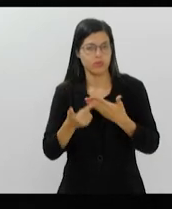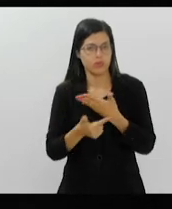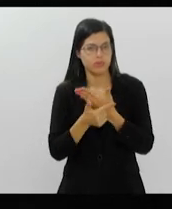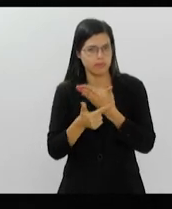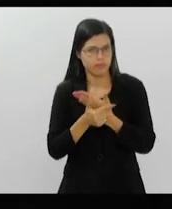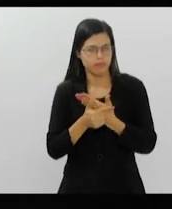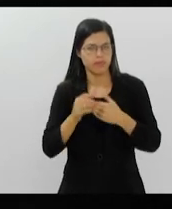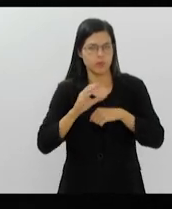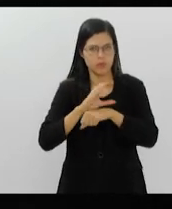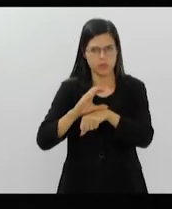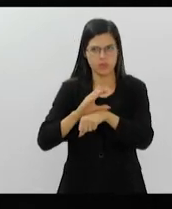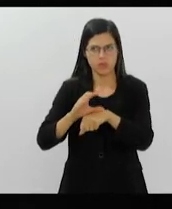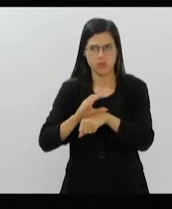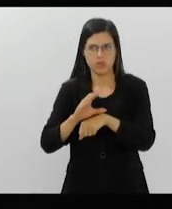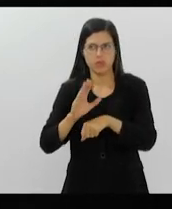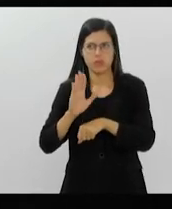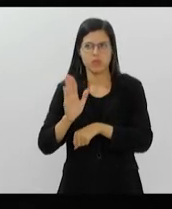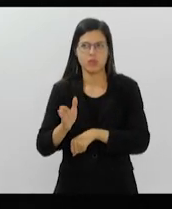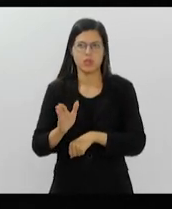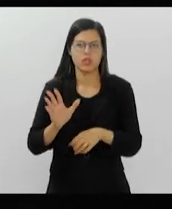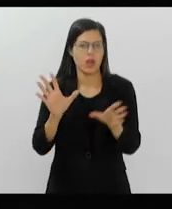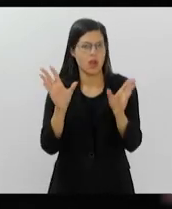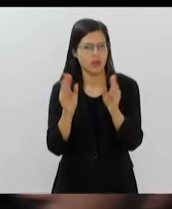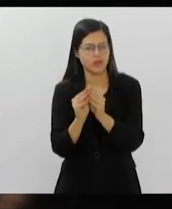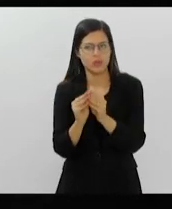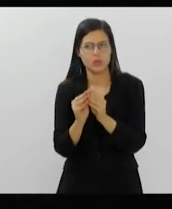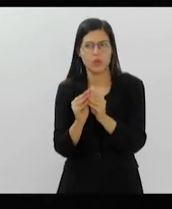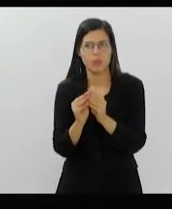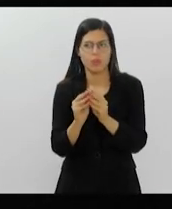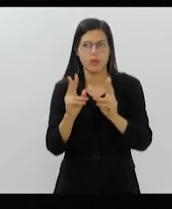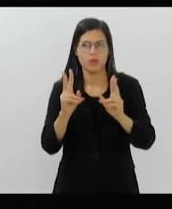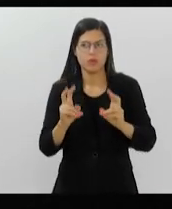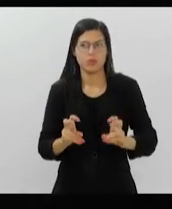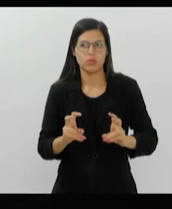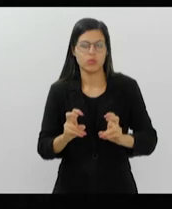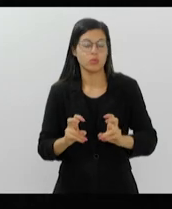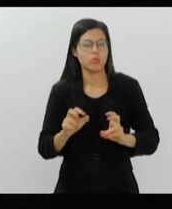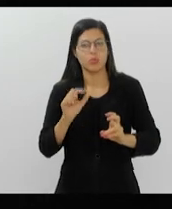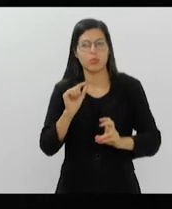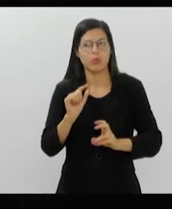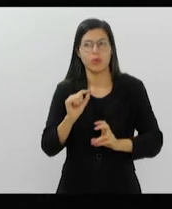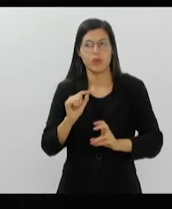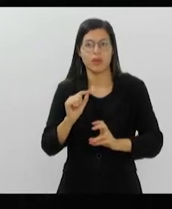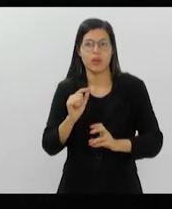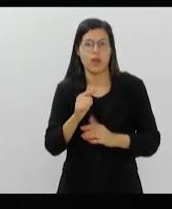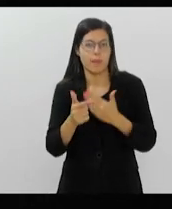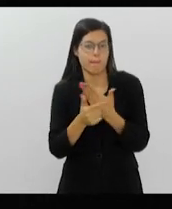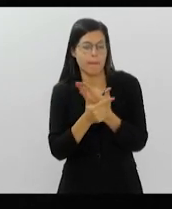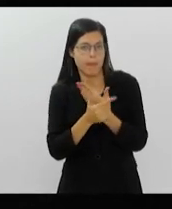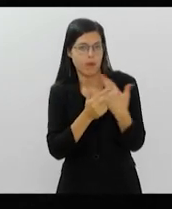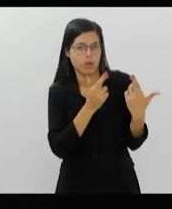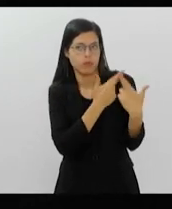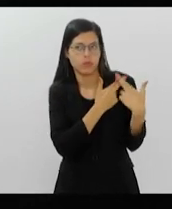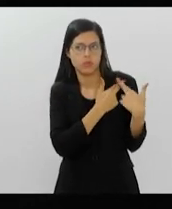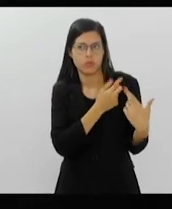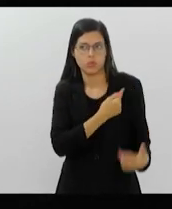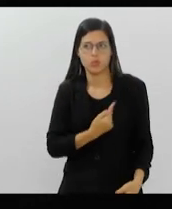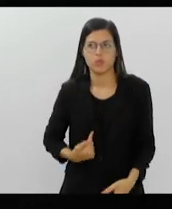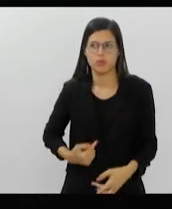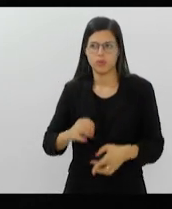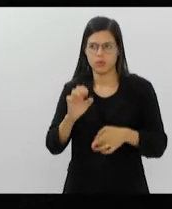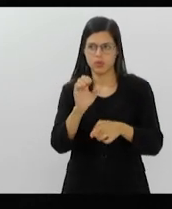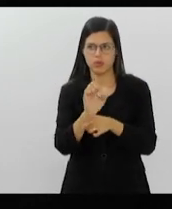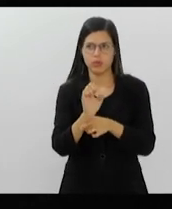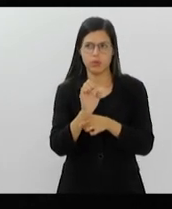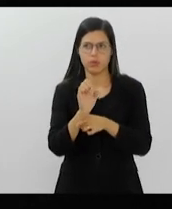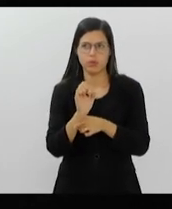já nos deixou tão reduzido naquilo que diz respeito a prerrogativas dos poderes parlamentares estaduais, espremido